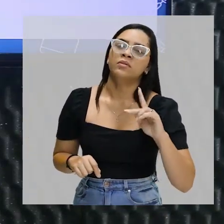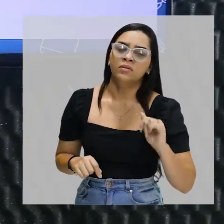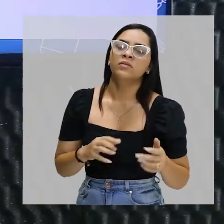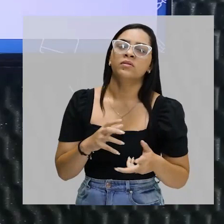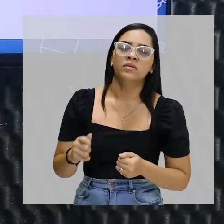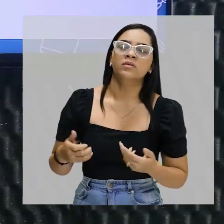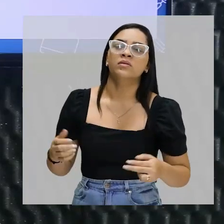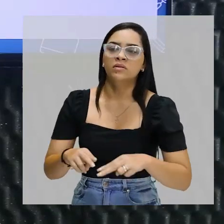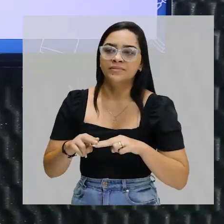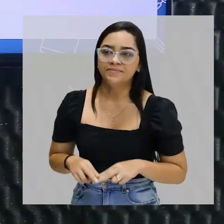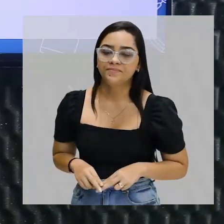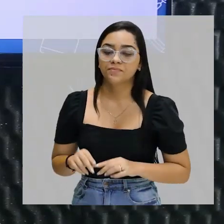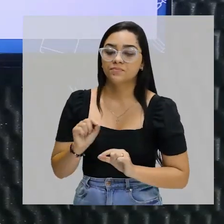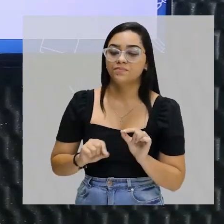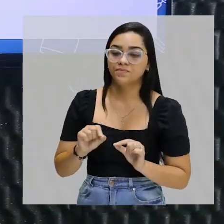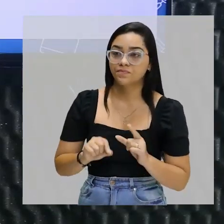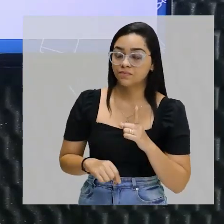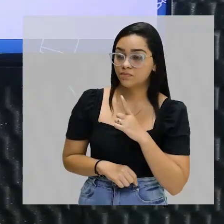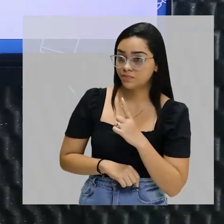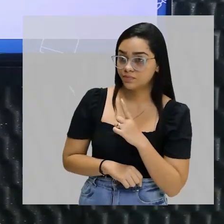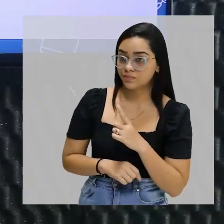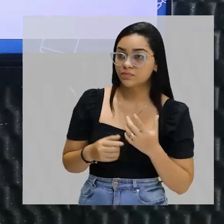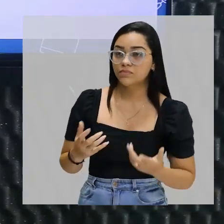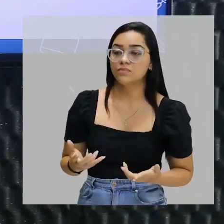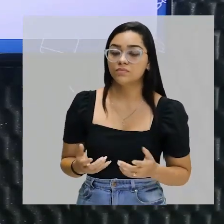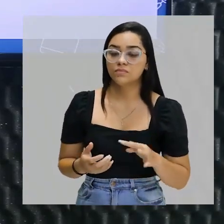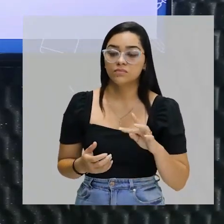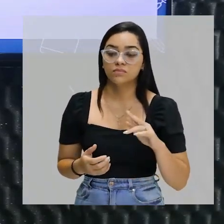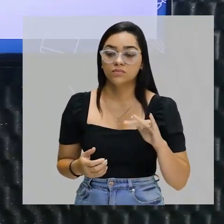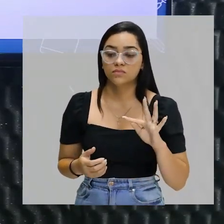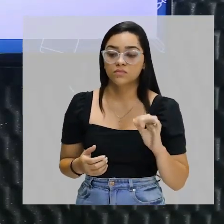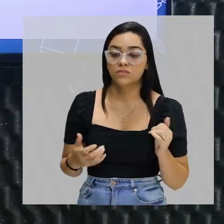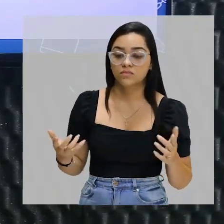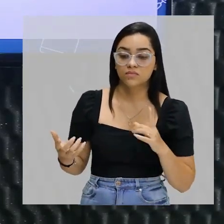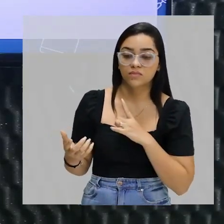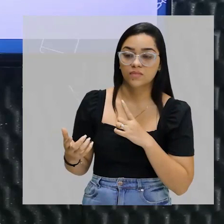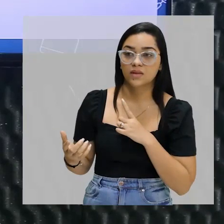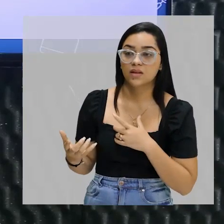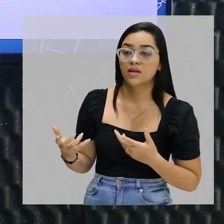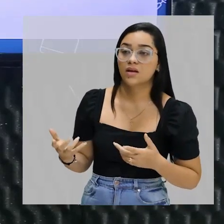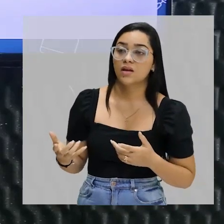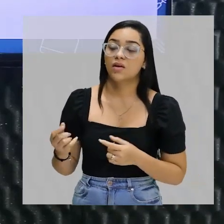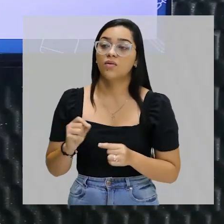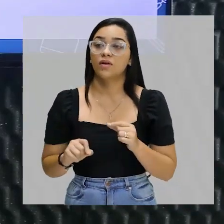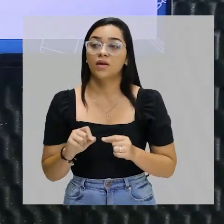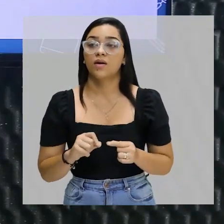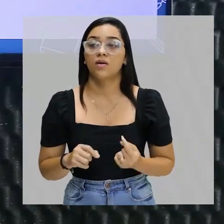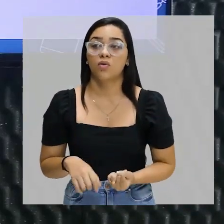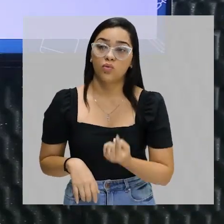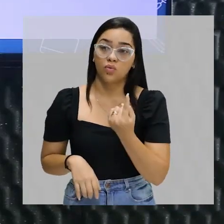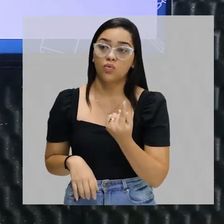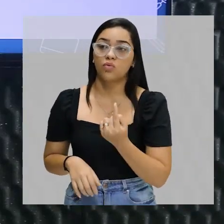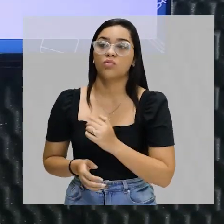então é por isso que julga em Crisma ele afirmou que o tetra campeonato seria o primeiro título da seleção Alemanha enquanto o país